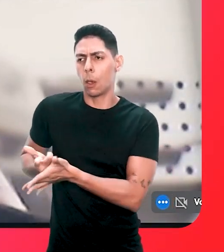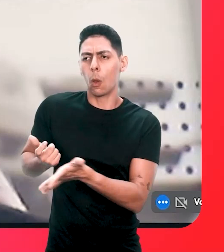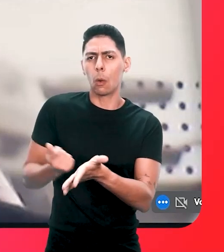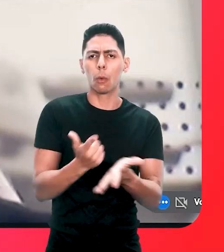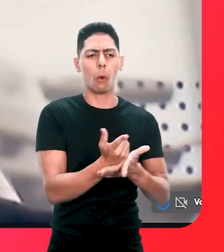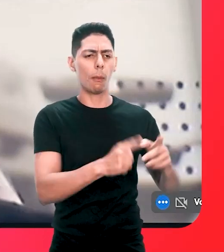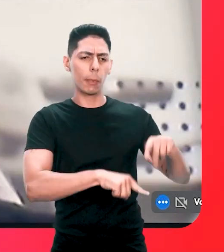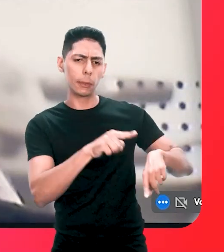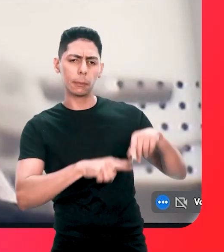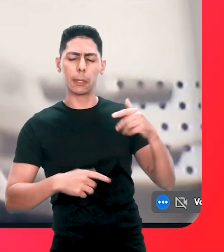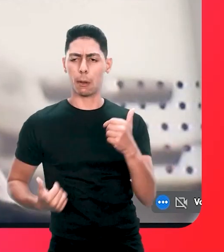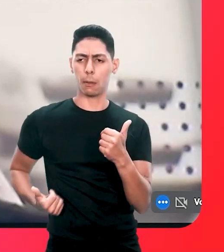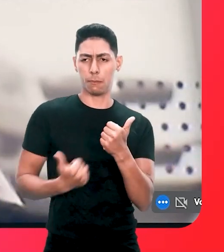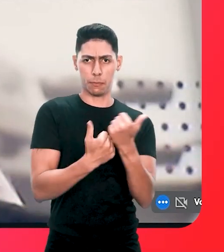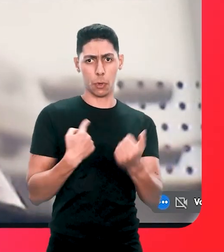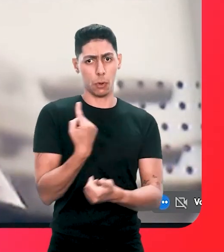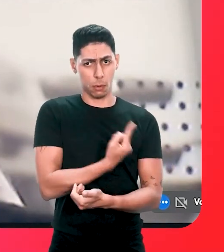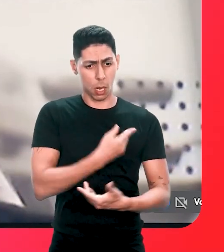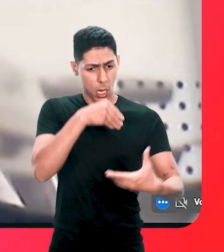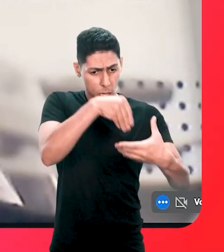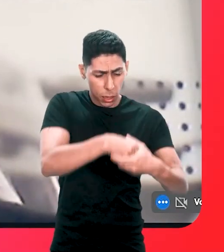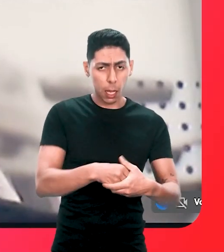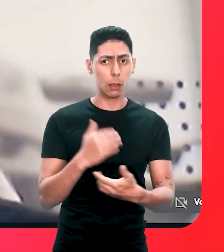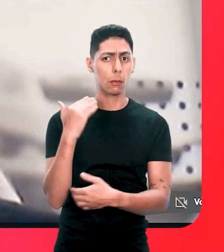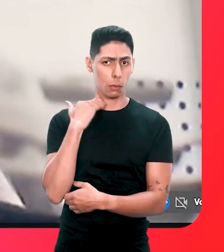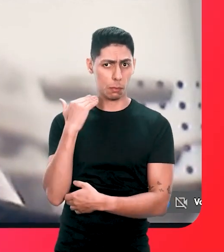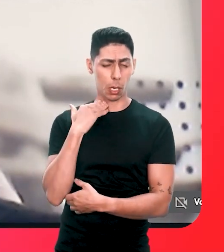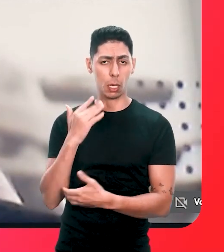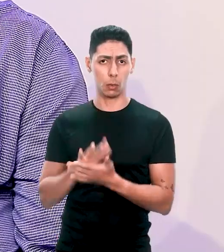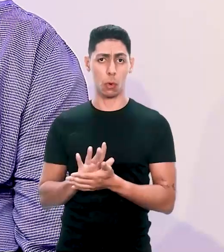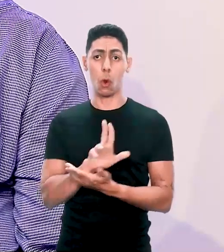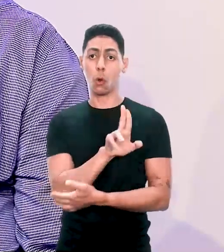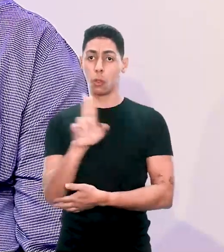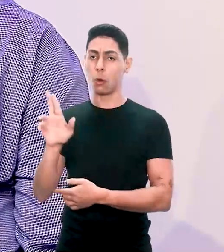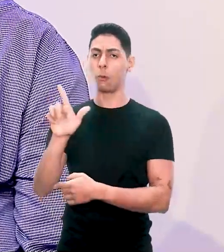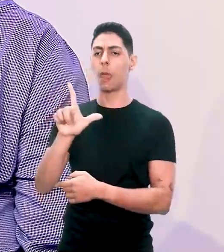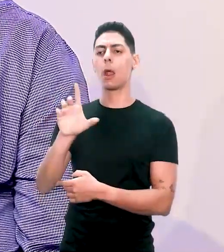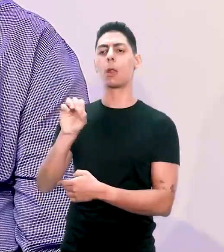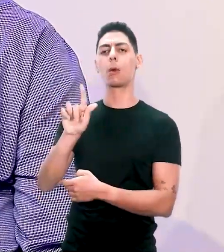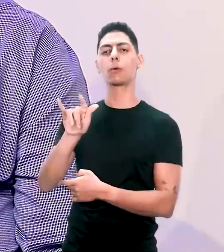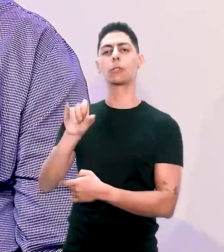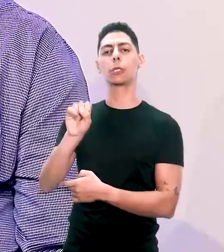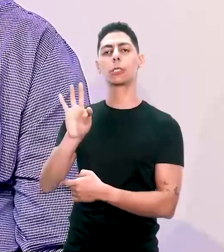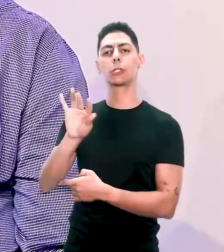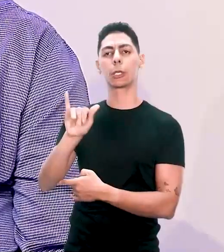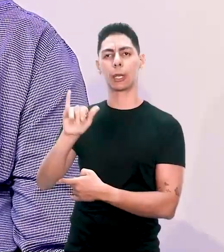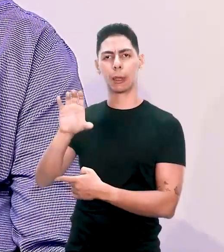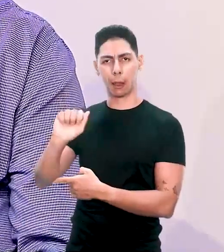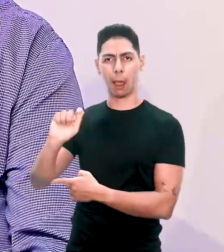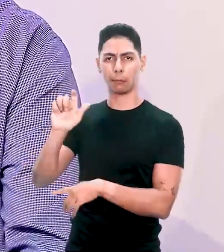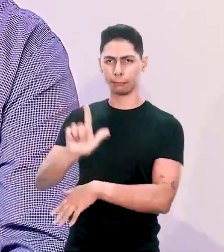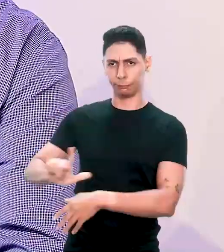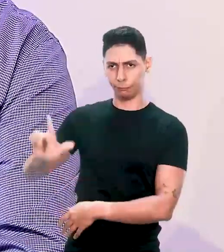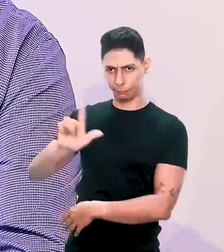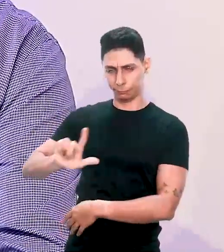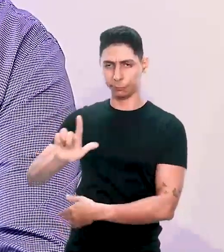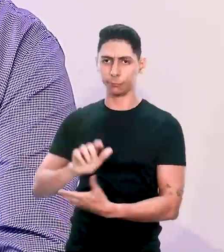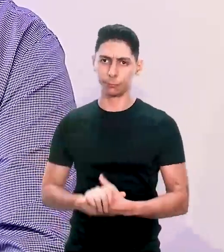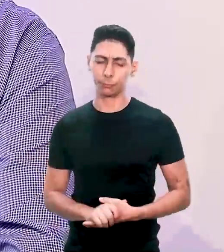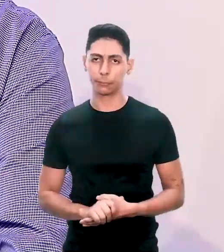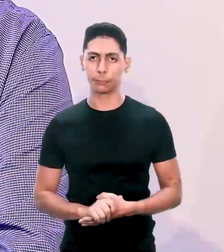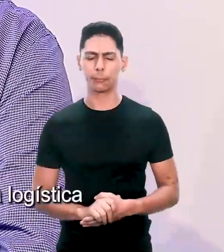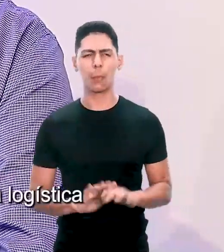que dão suporte para a agência, chamava-se logística, né? A área de logística, onde a engenharia...